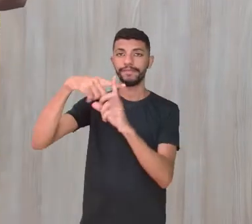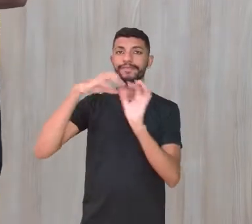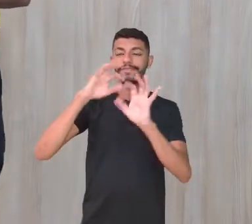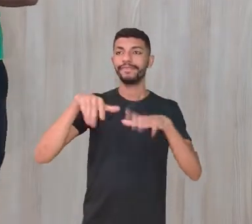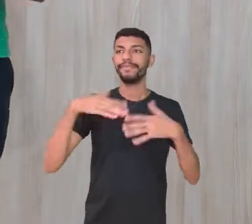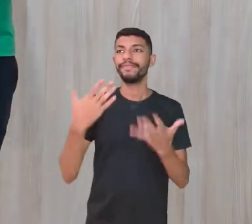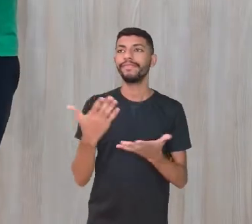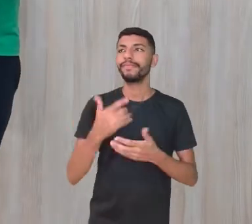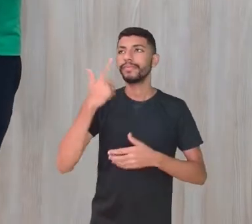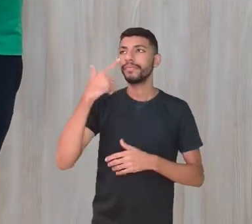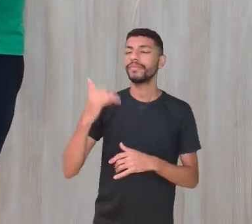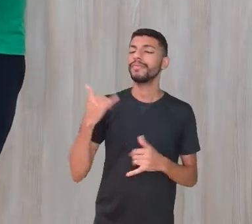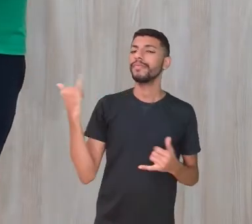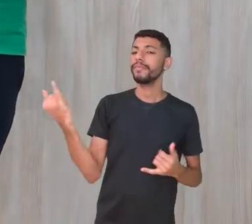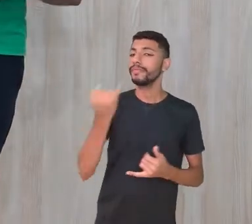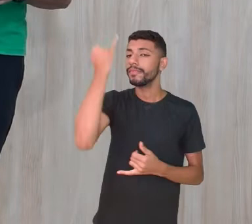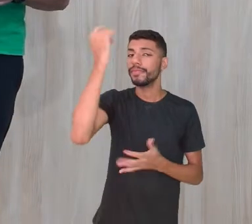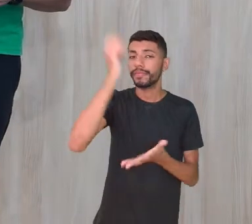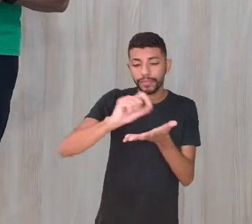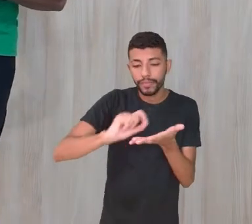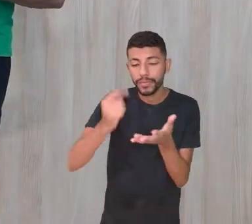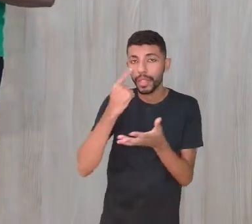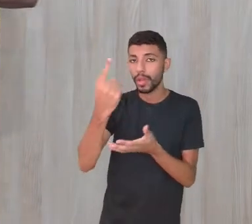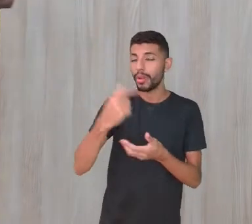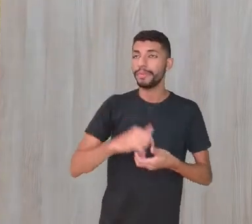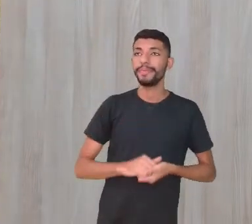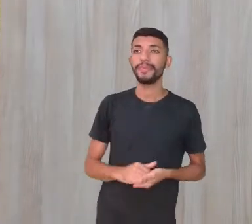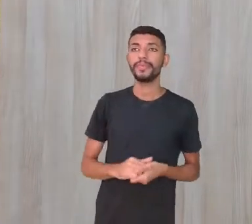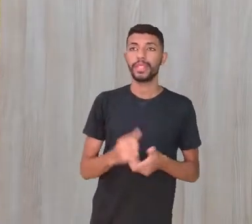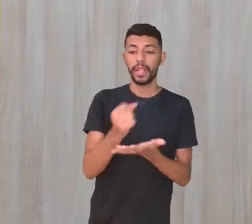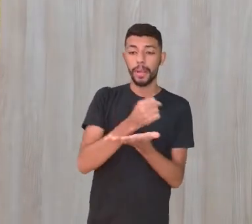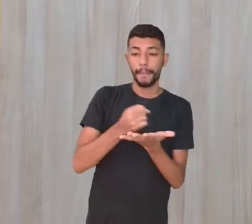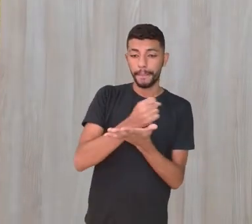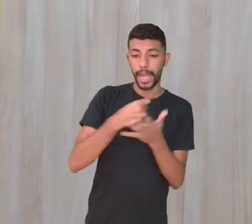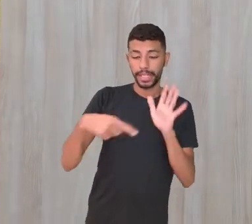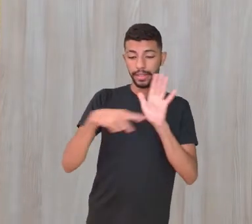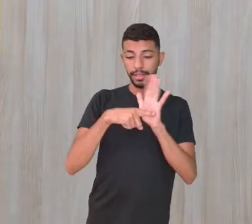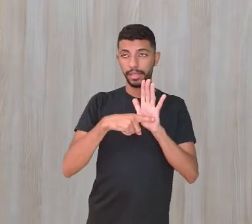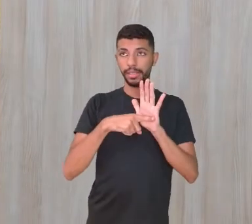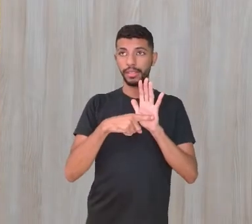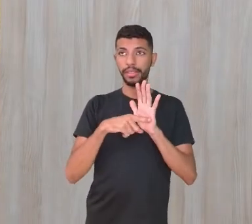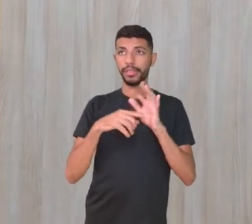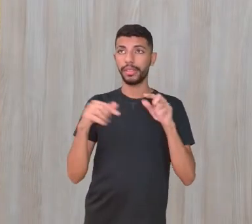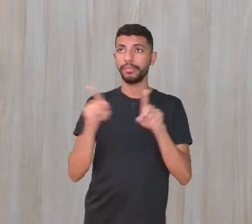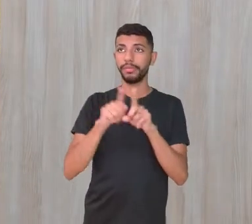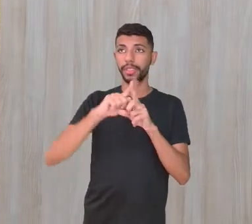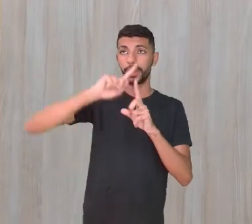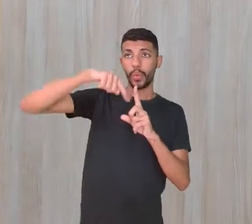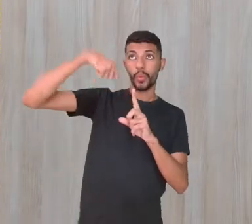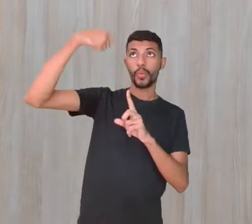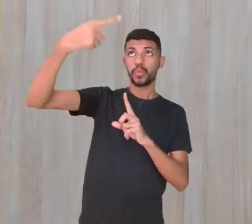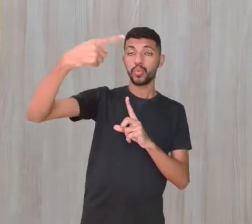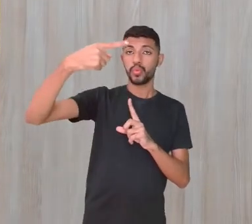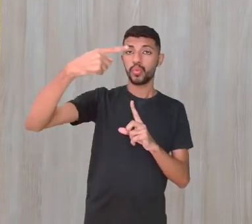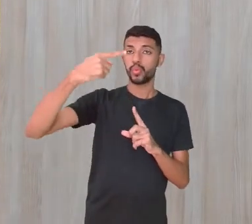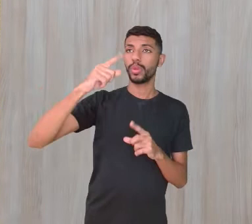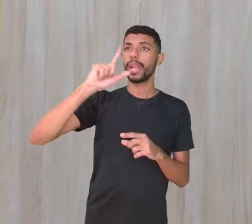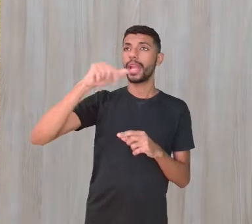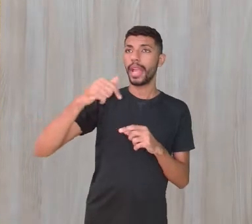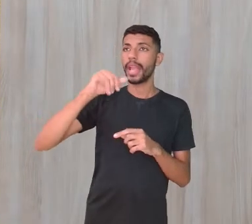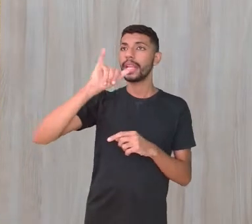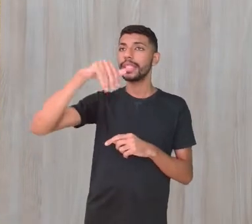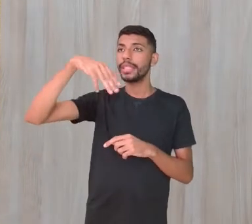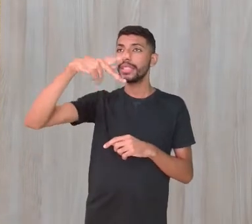observação importante, anote aí no seu caderno, tá? Quando a base for negativa e o expoente for ímpar,